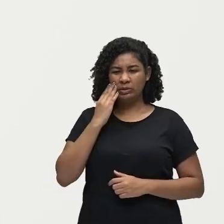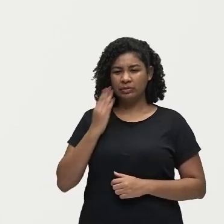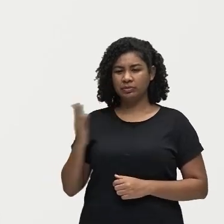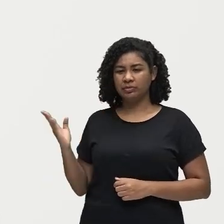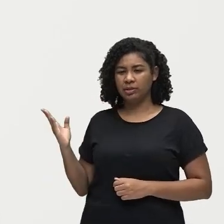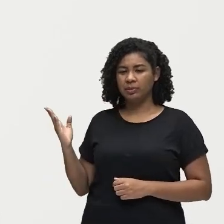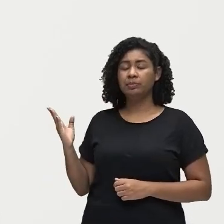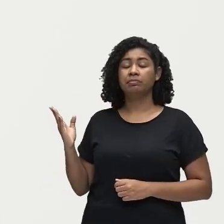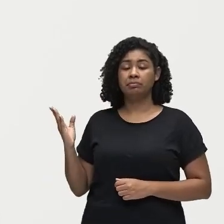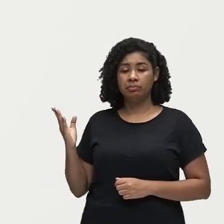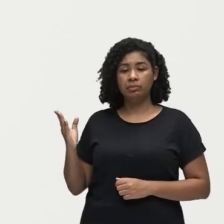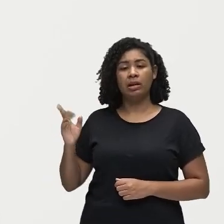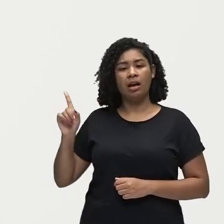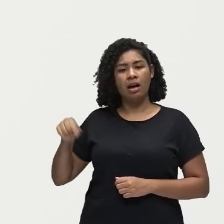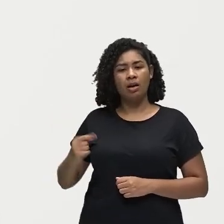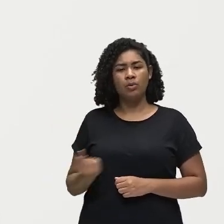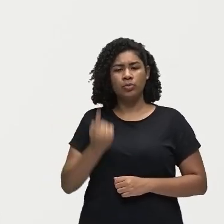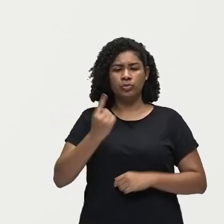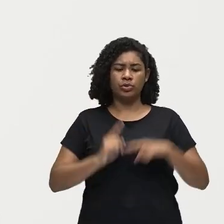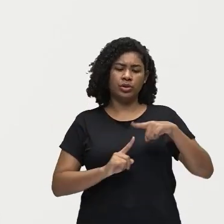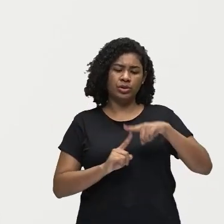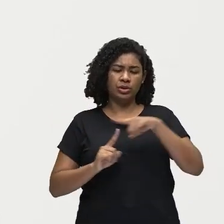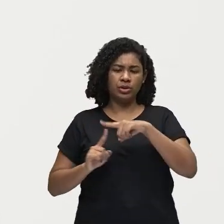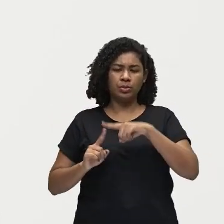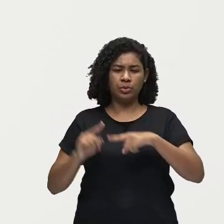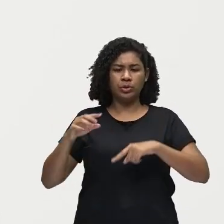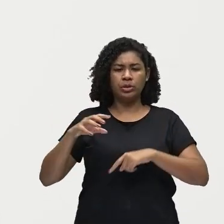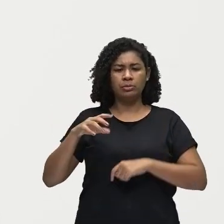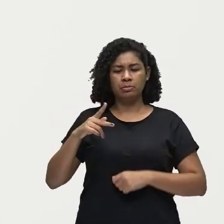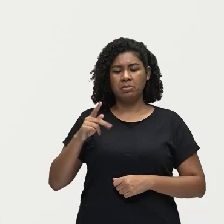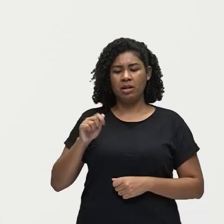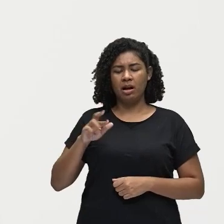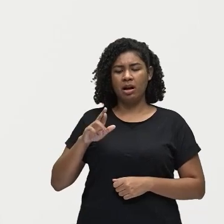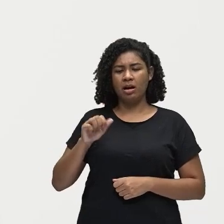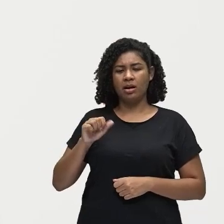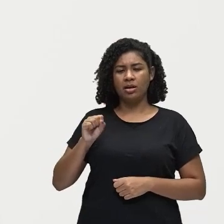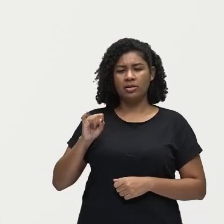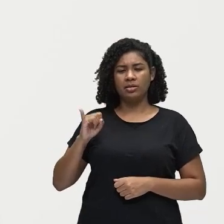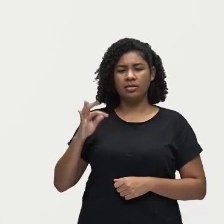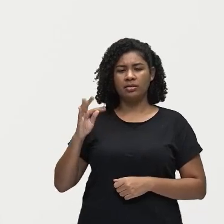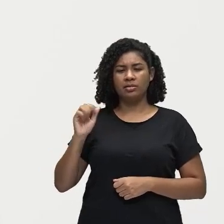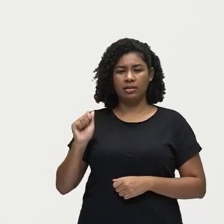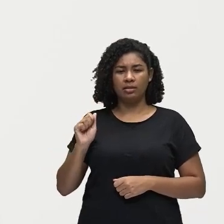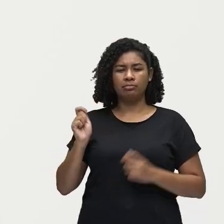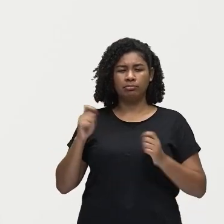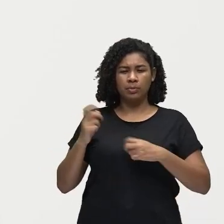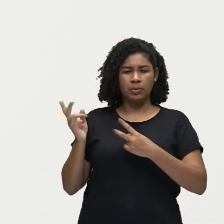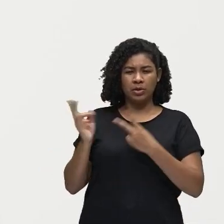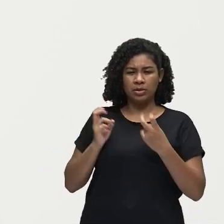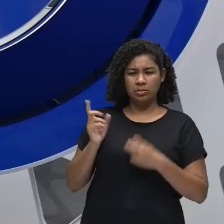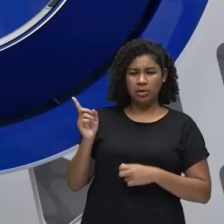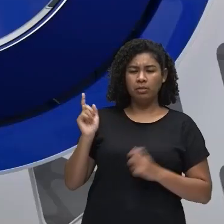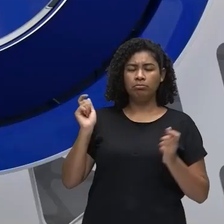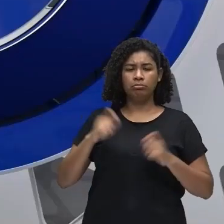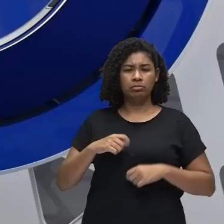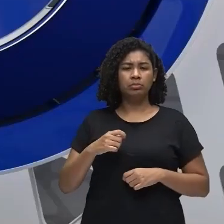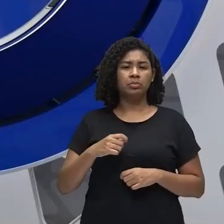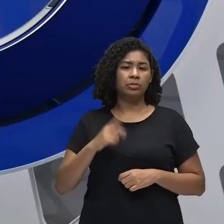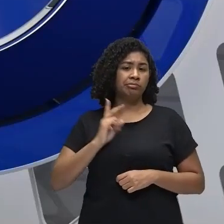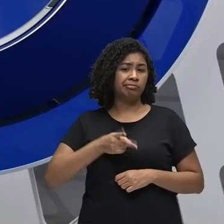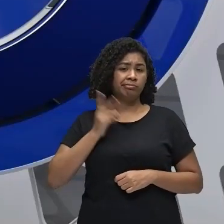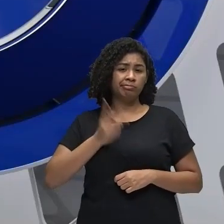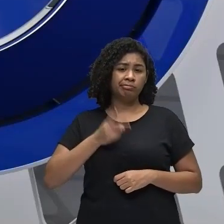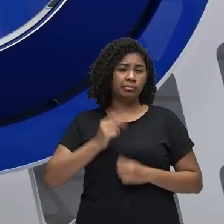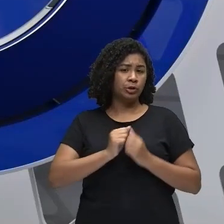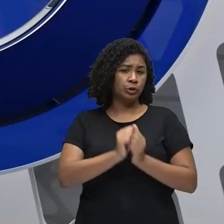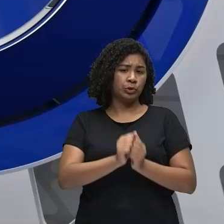lombrigas, também é um tipo de parasitismo. Observem que você pode conviver com essas